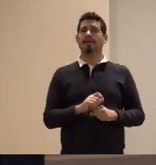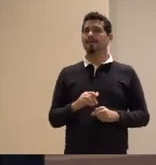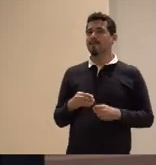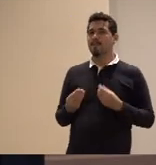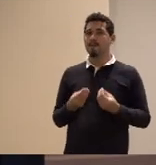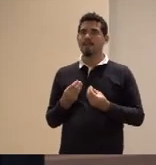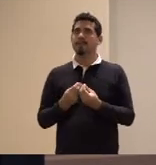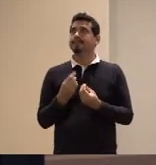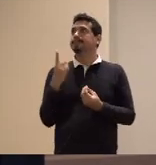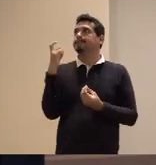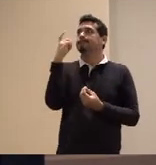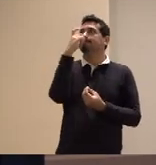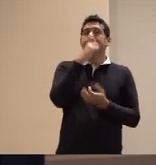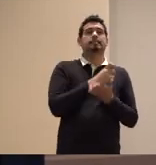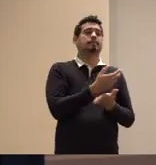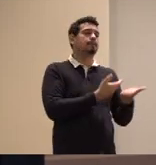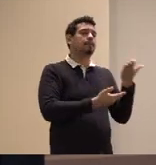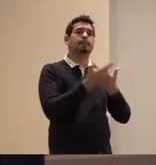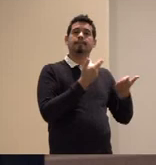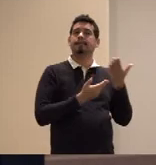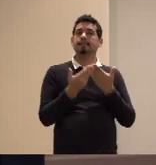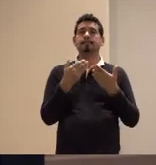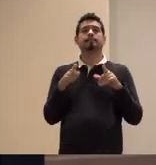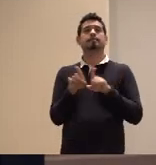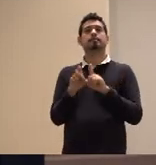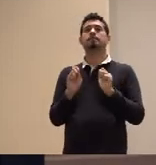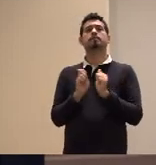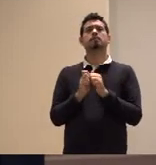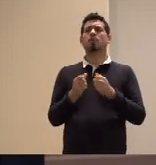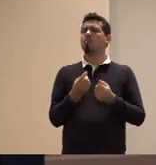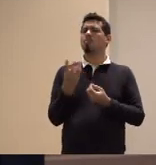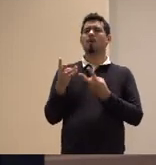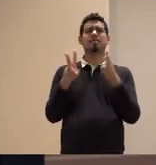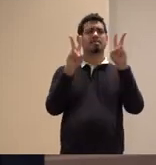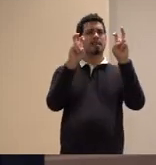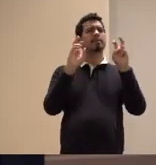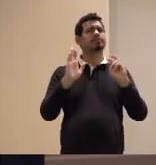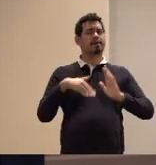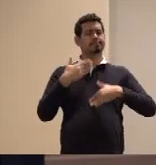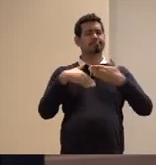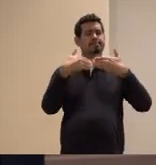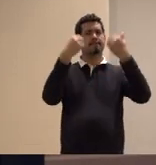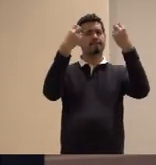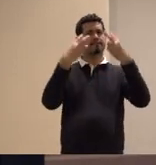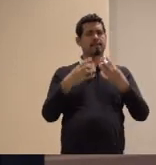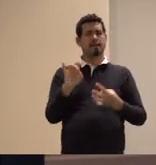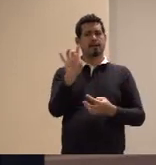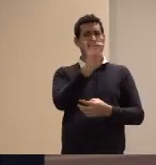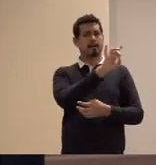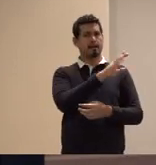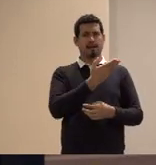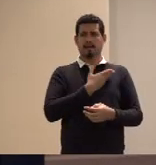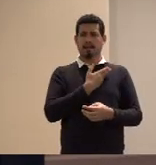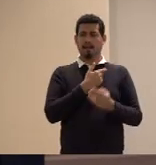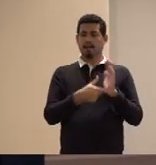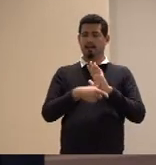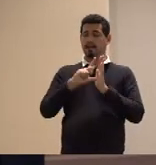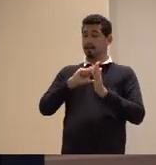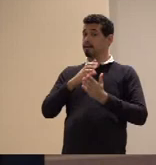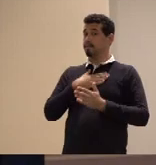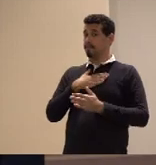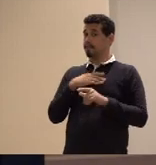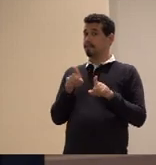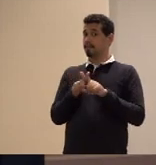o quão complexa é essa discussão, né, quantos temas já perpassaram a fala de todos os colegas que me antecederam aqui,